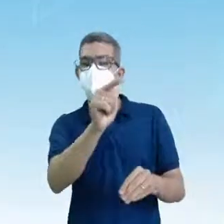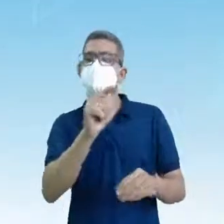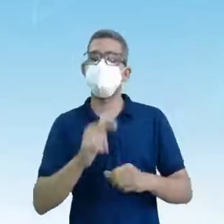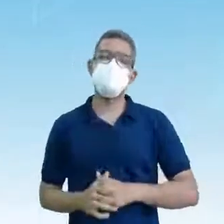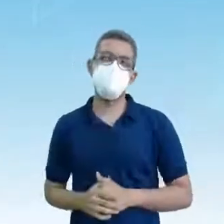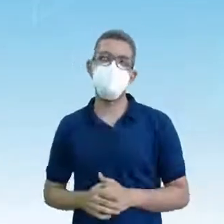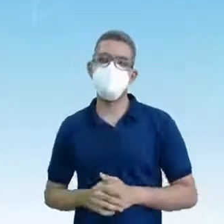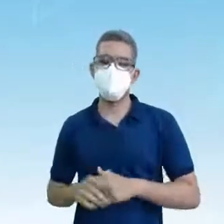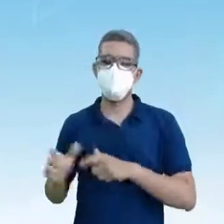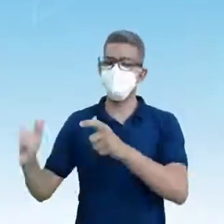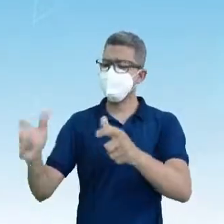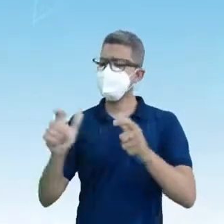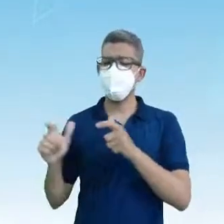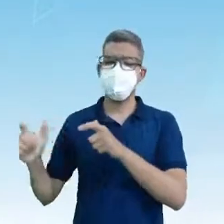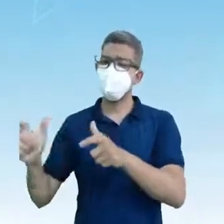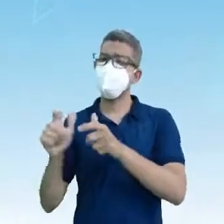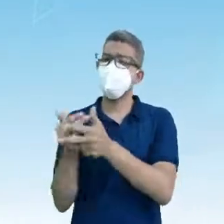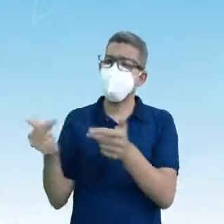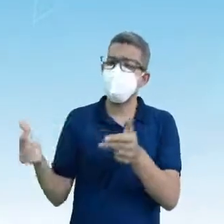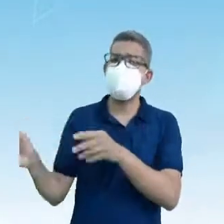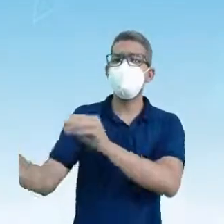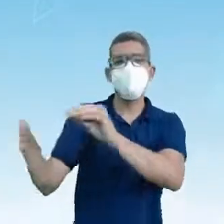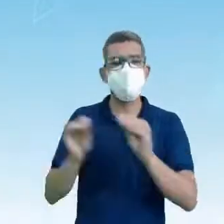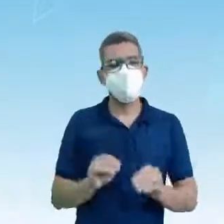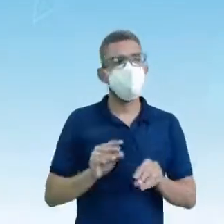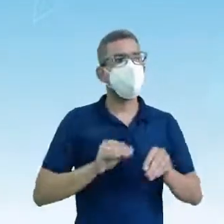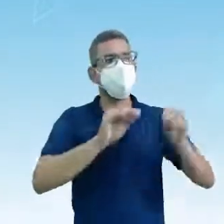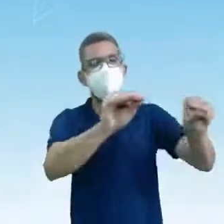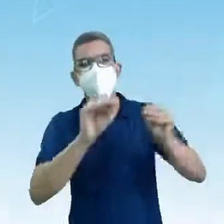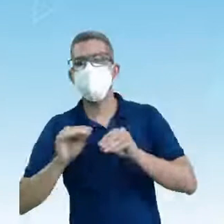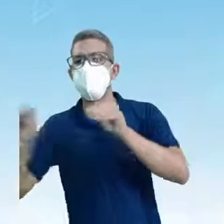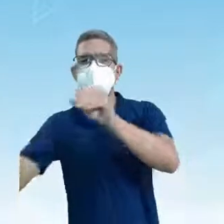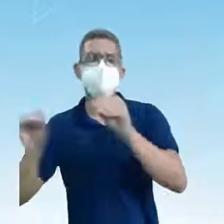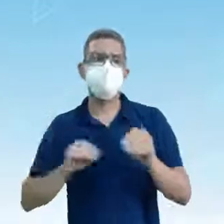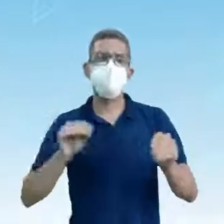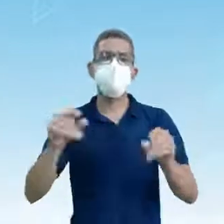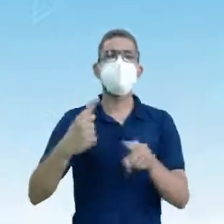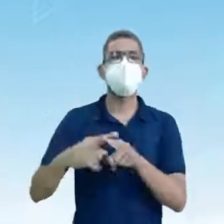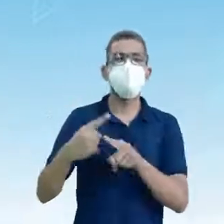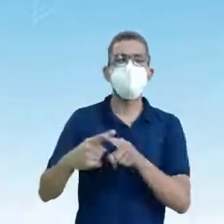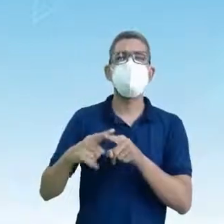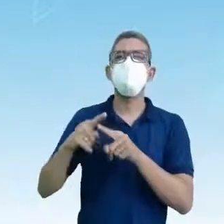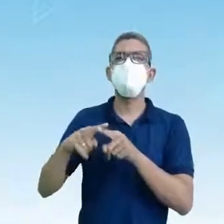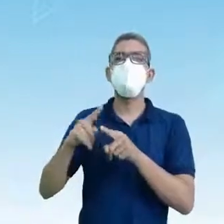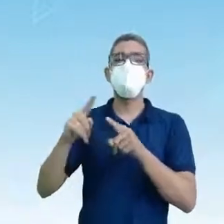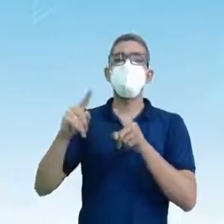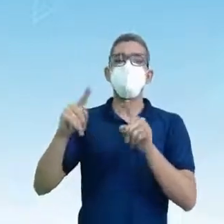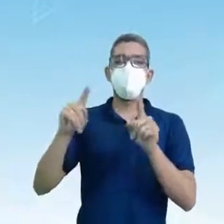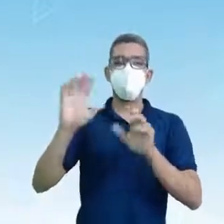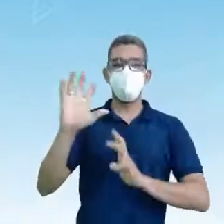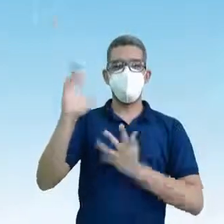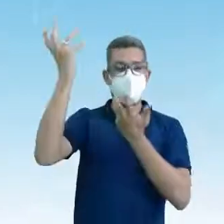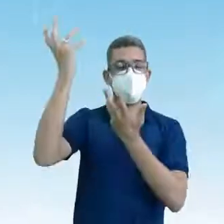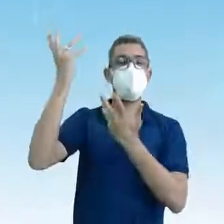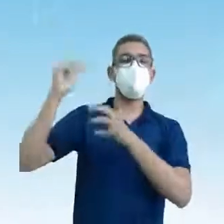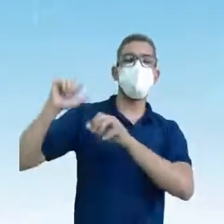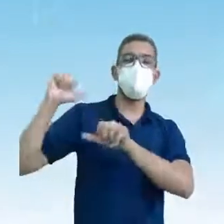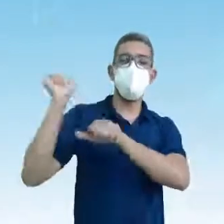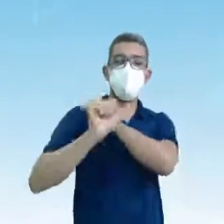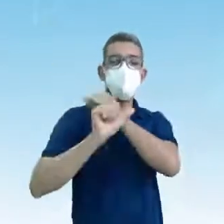regiões, de seus países, porque as alterações climáticas elas são tão fortes e